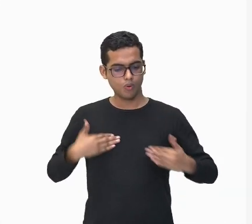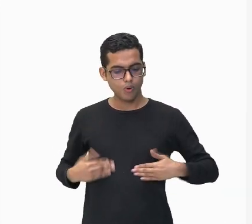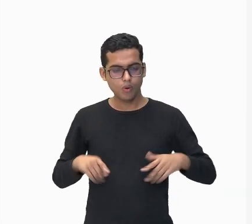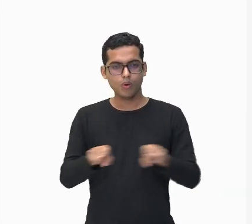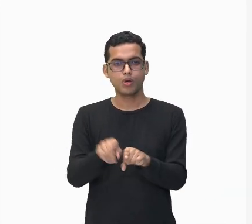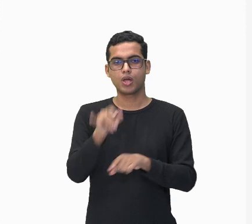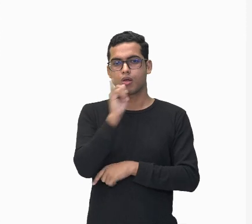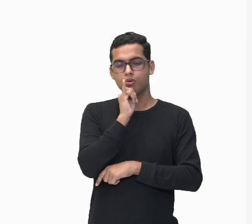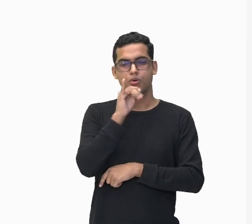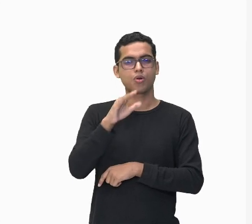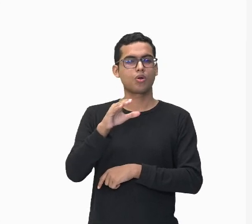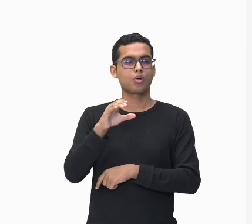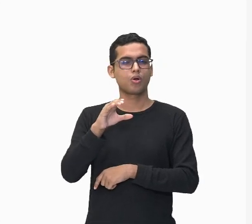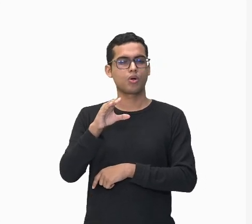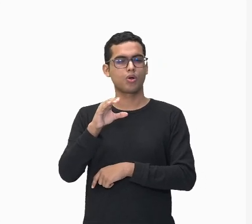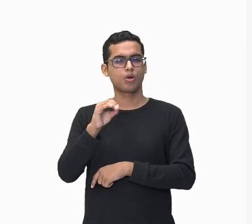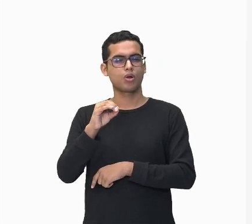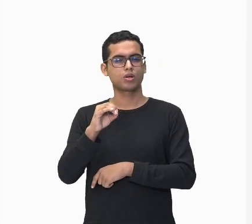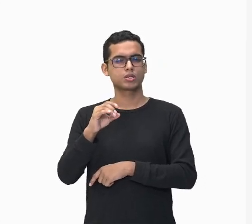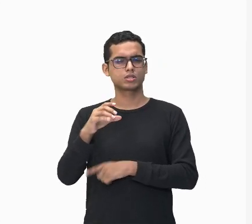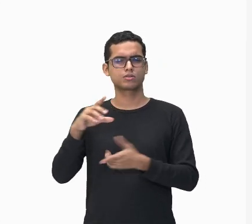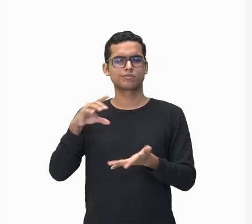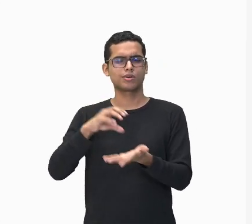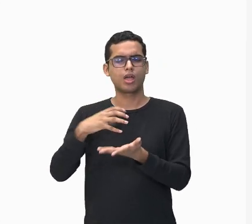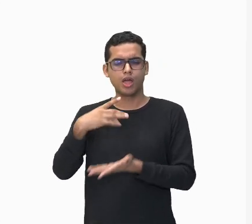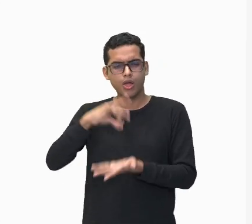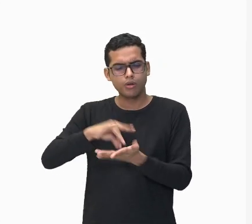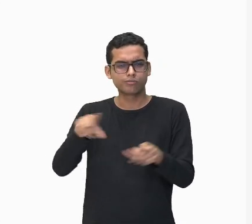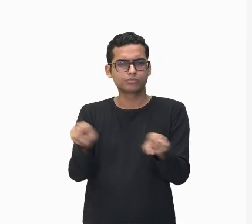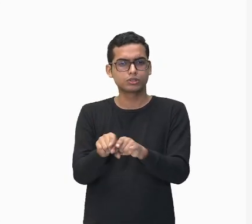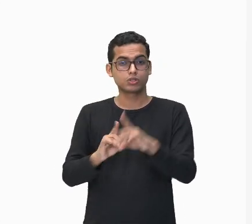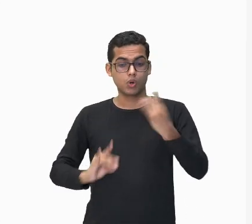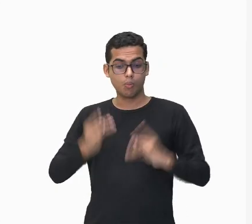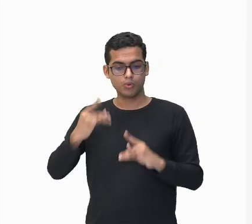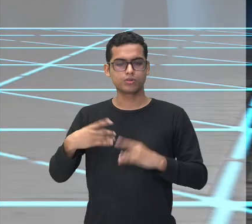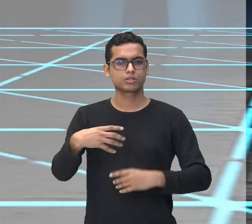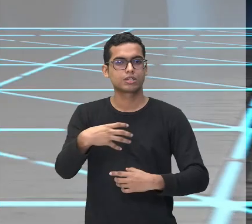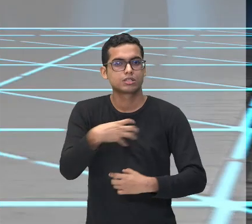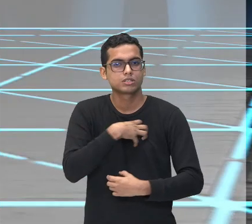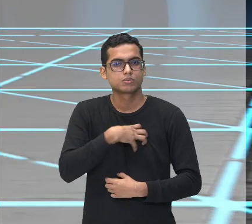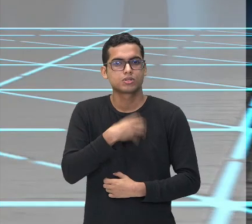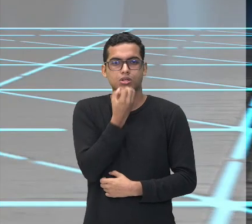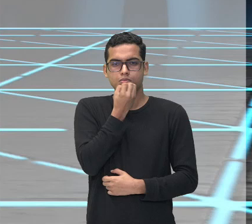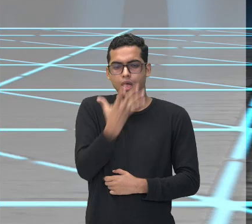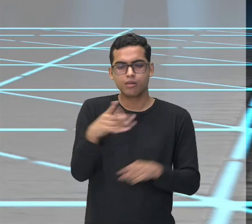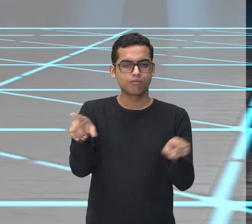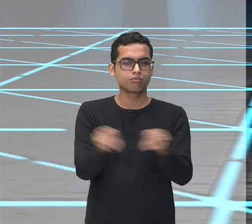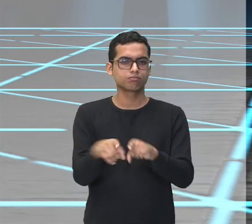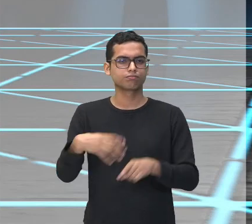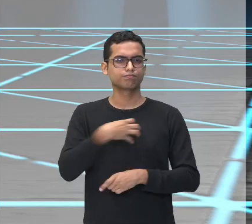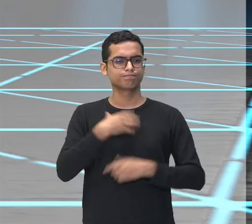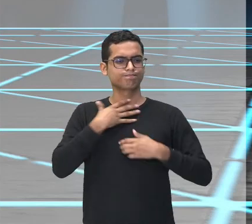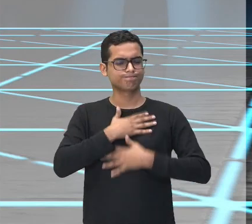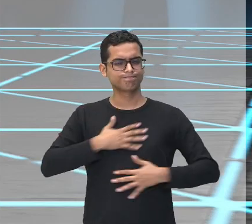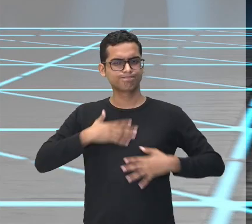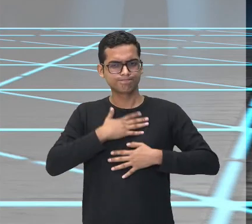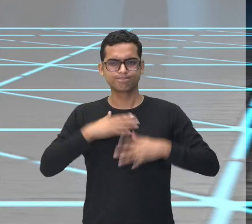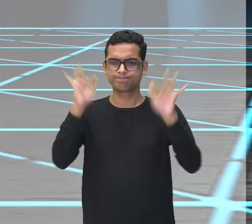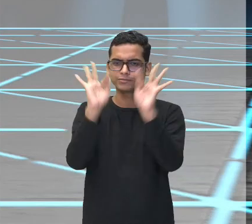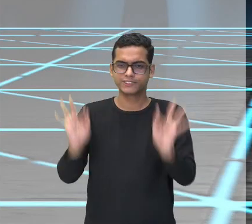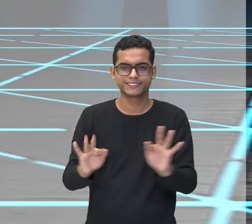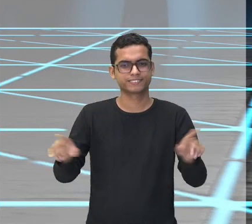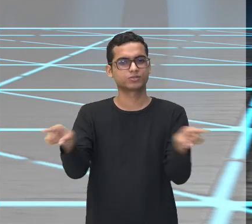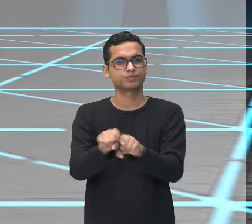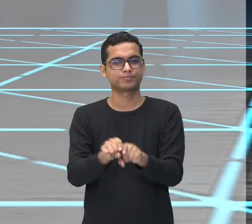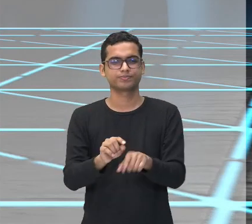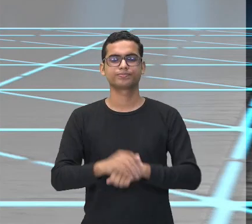hormônios ligados à sensação de bem-estar e de prazer. Agora, falando sobre osteoporose, né, é uma condição que